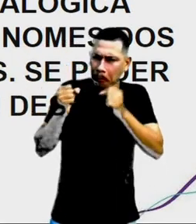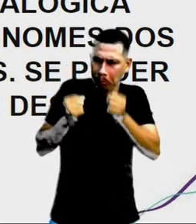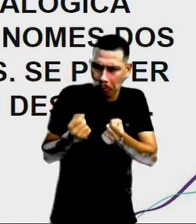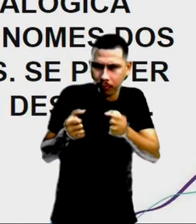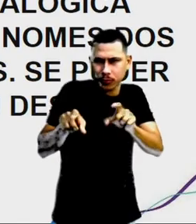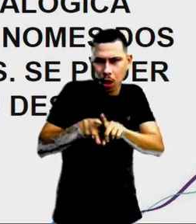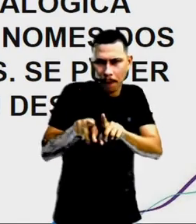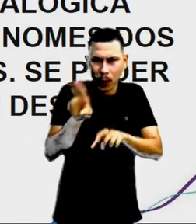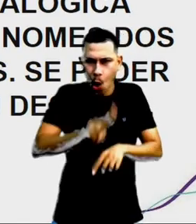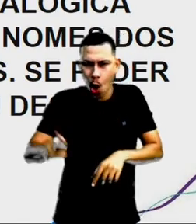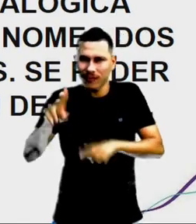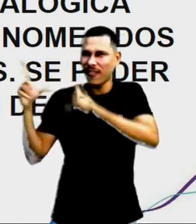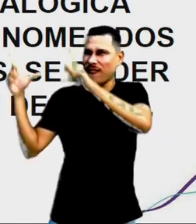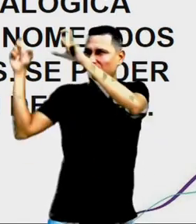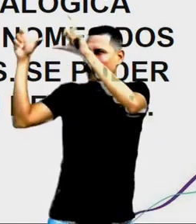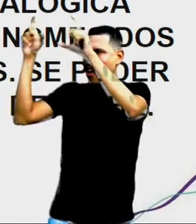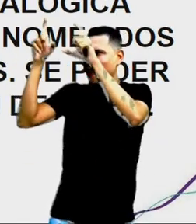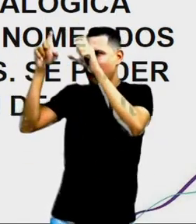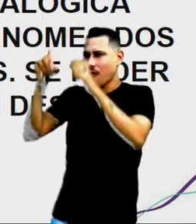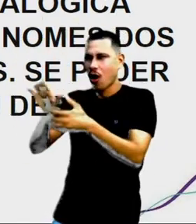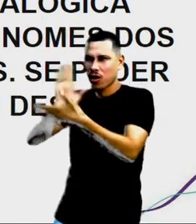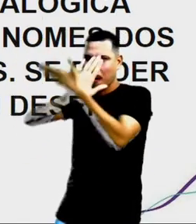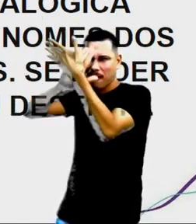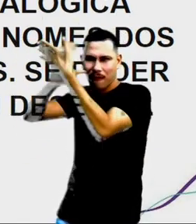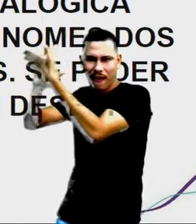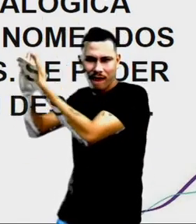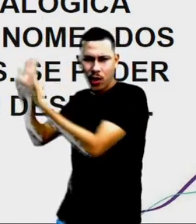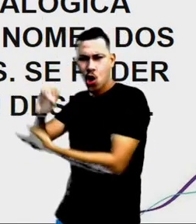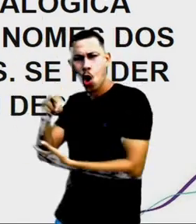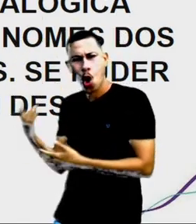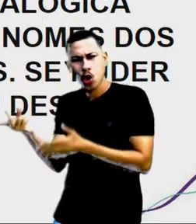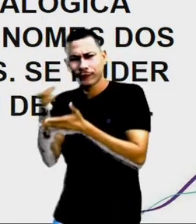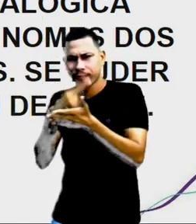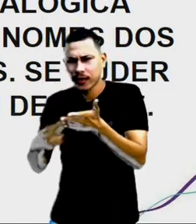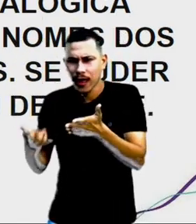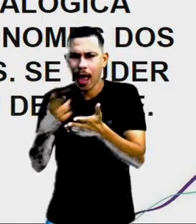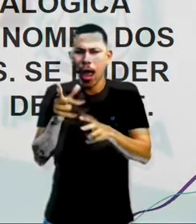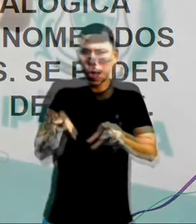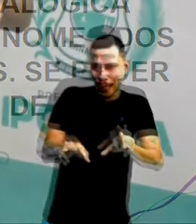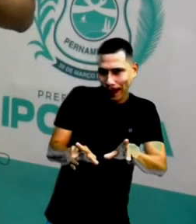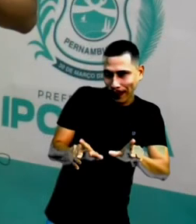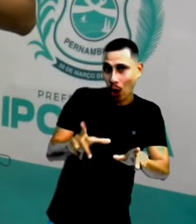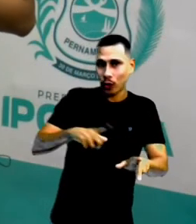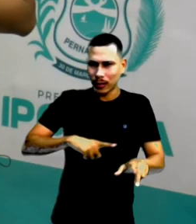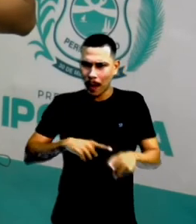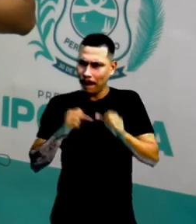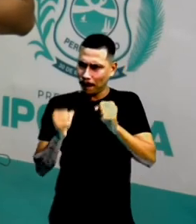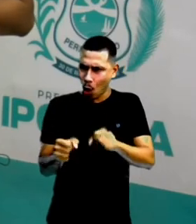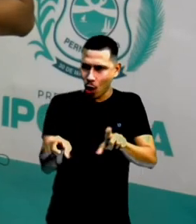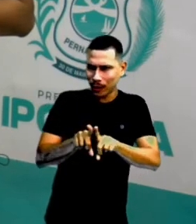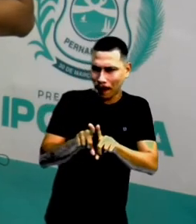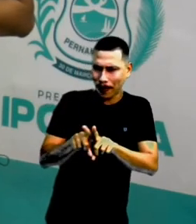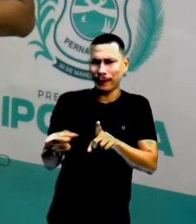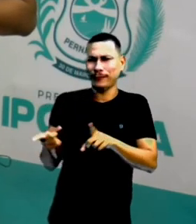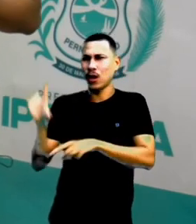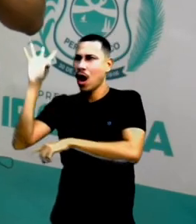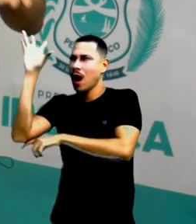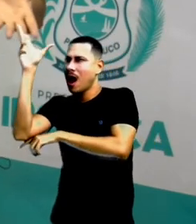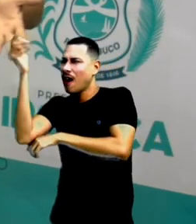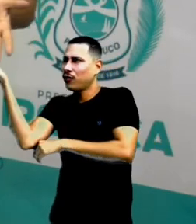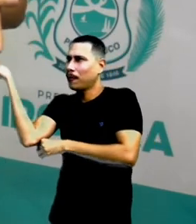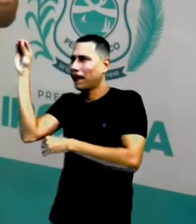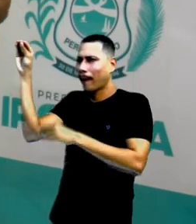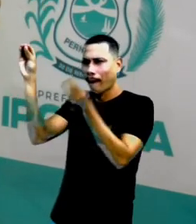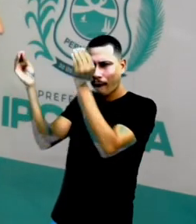puder, cole fotos ou desenhe. Se vocês tiverem irmãos, complete a árvore.